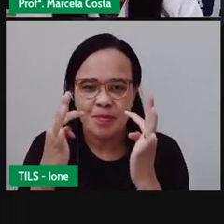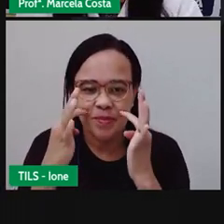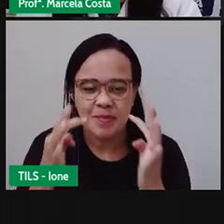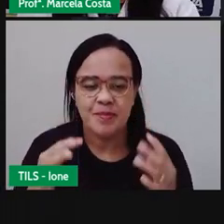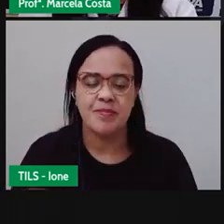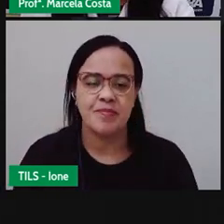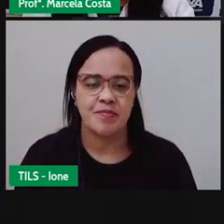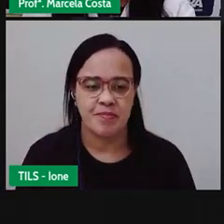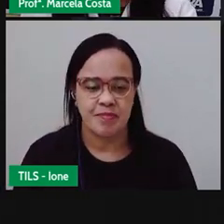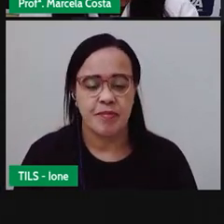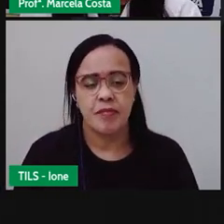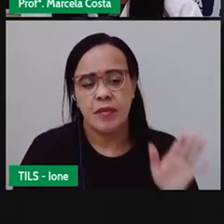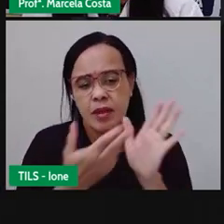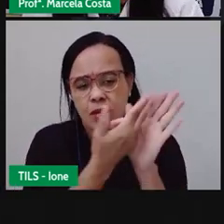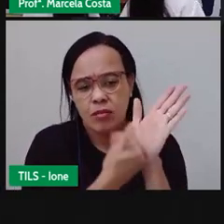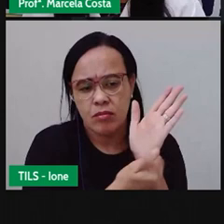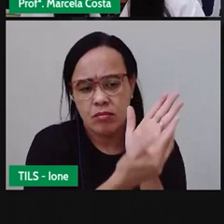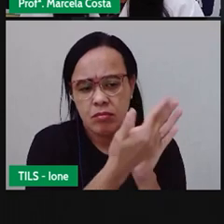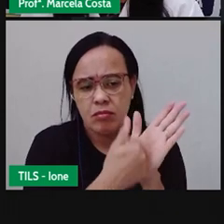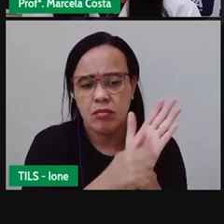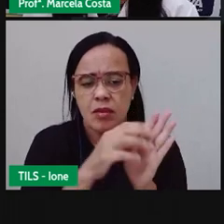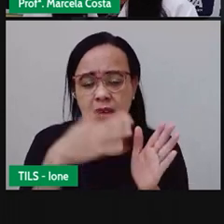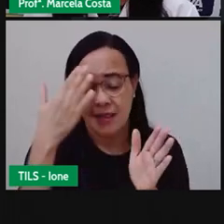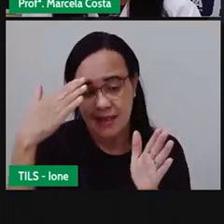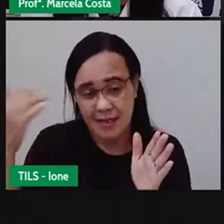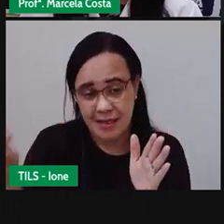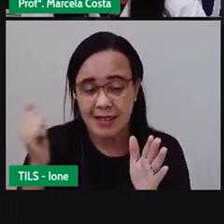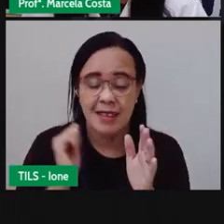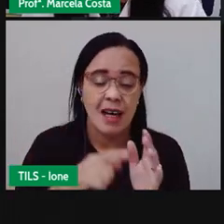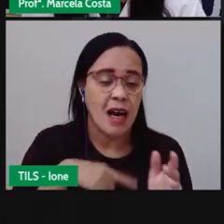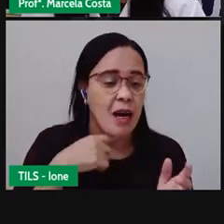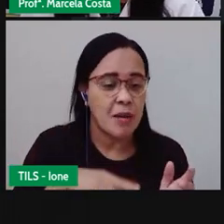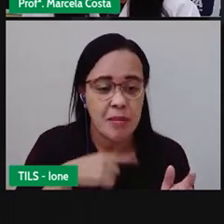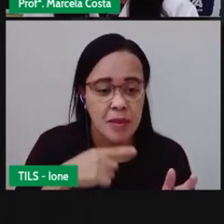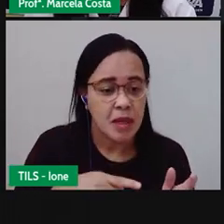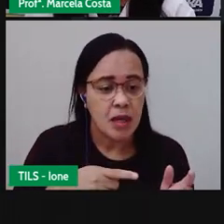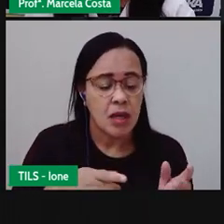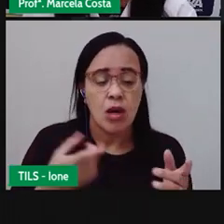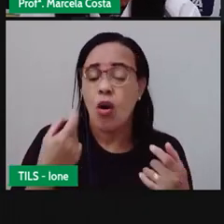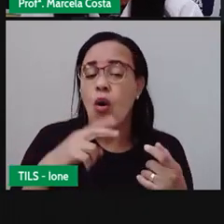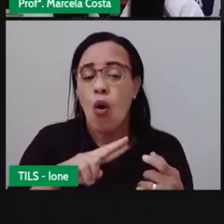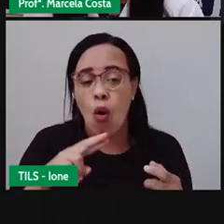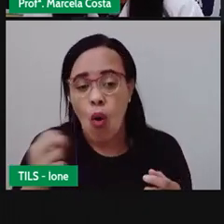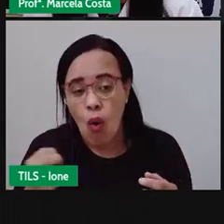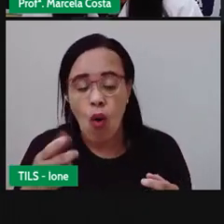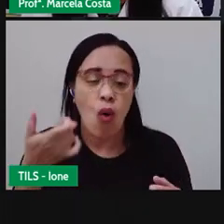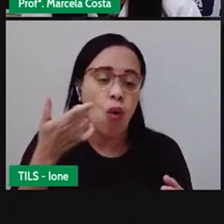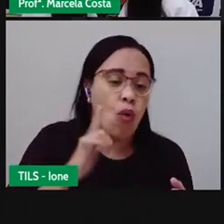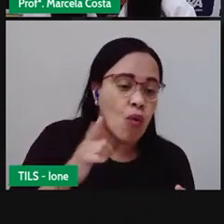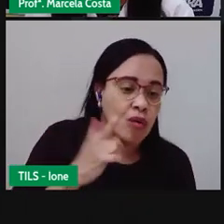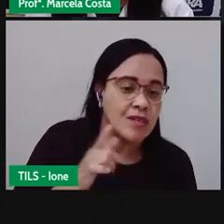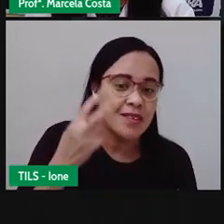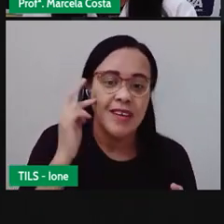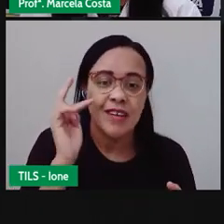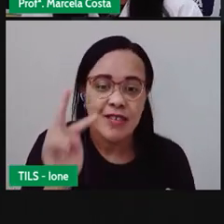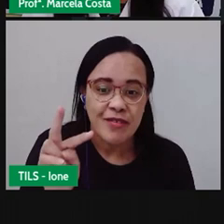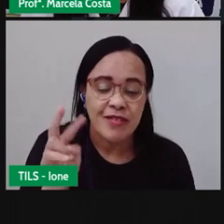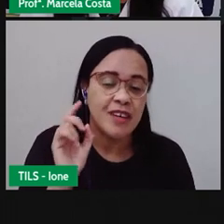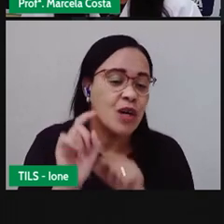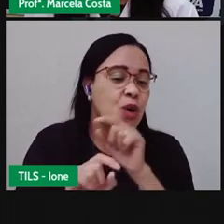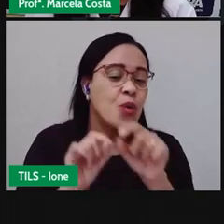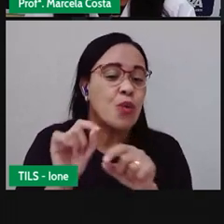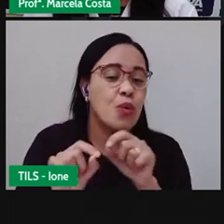É por essas imagens que eu tô mostrando você já consegue fazer leitura já consegue saber Que trabalho é esse